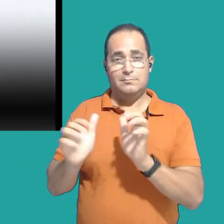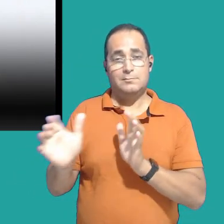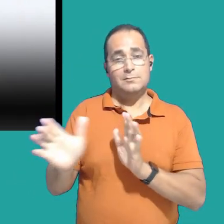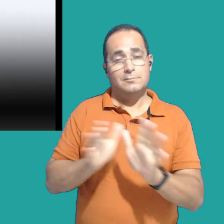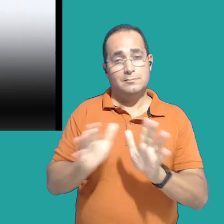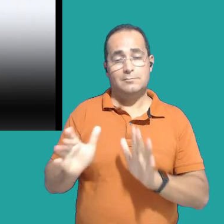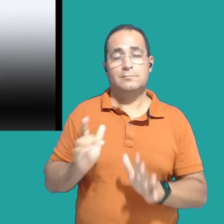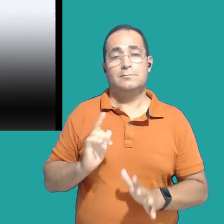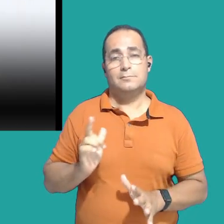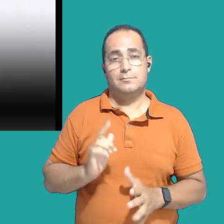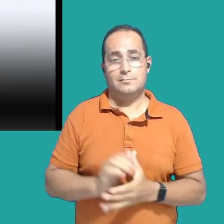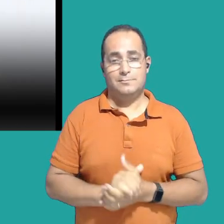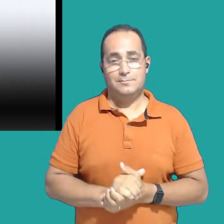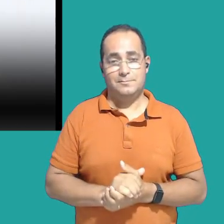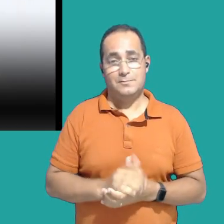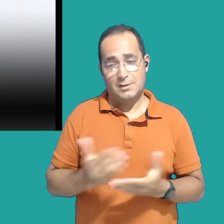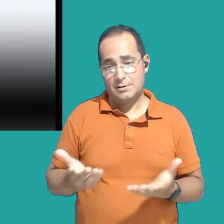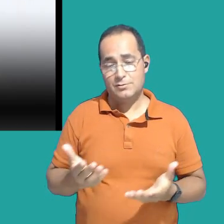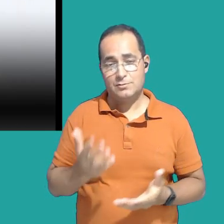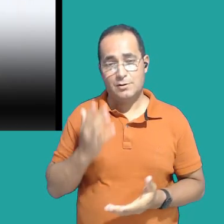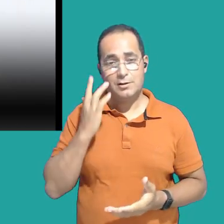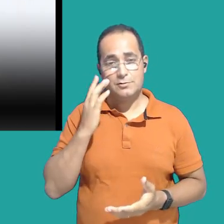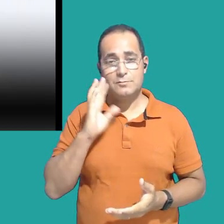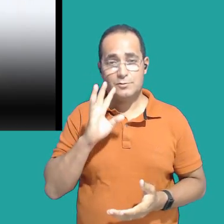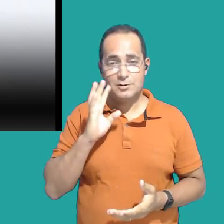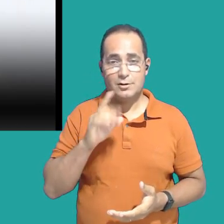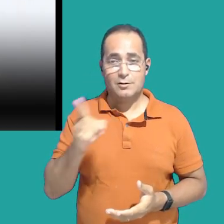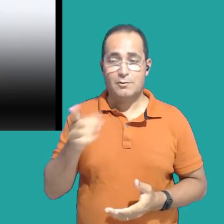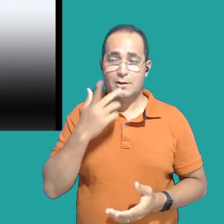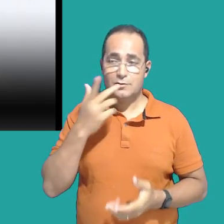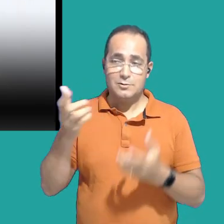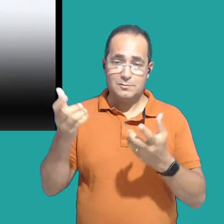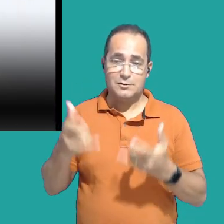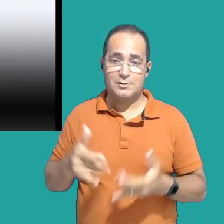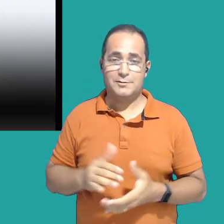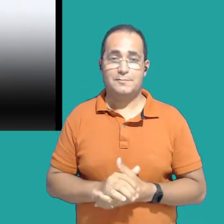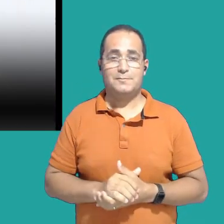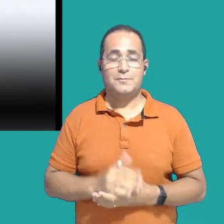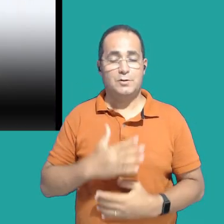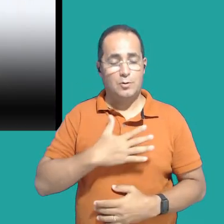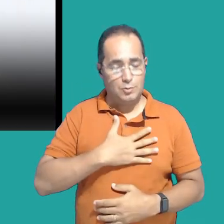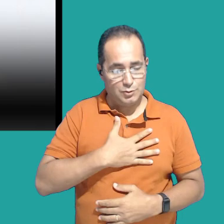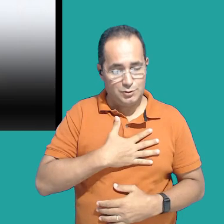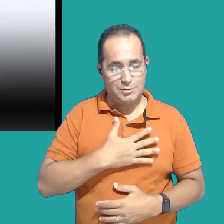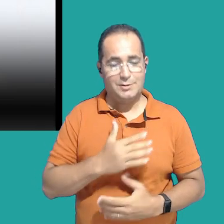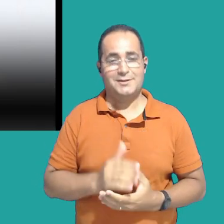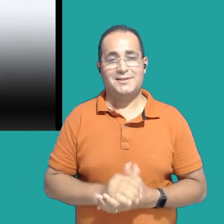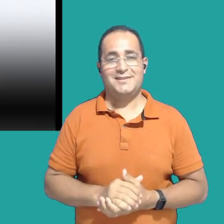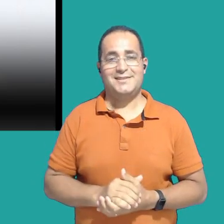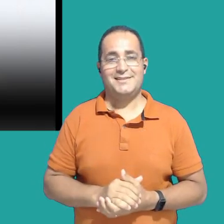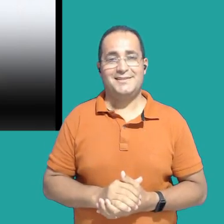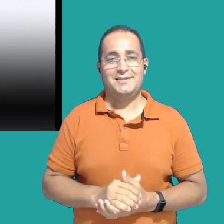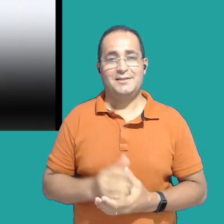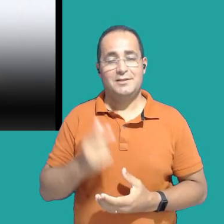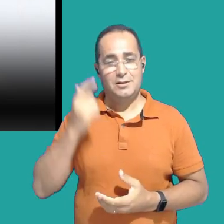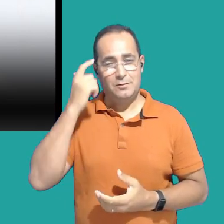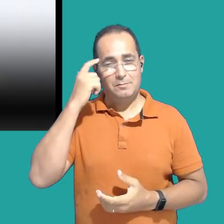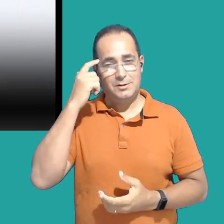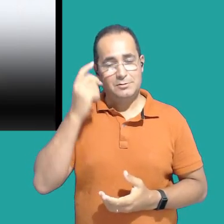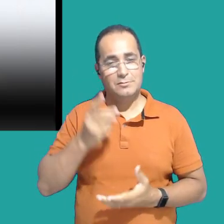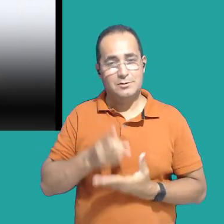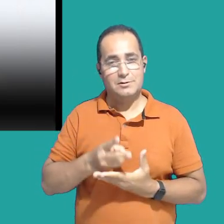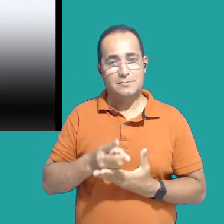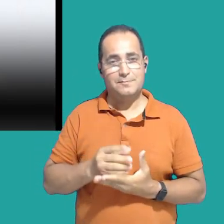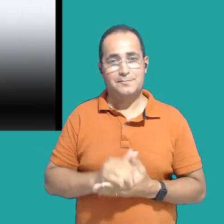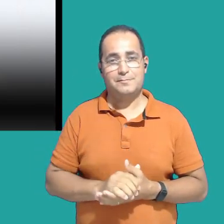acessibilidade. Então, é isso, assim, eu achei muito bacana essa tua fala, gostei, Perfeito. e